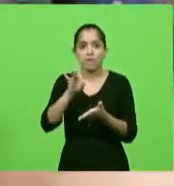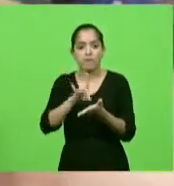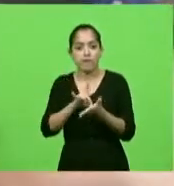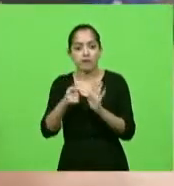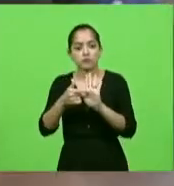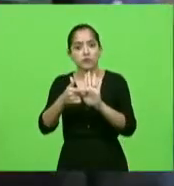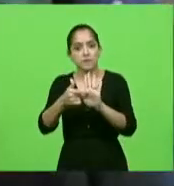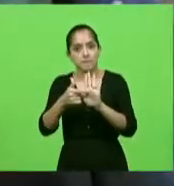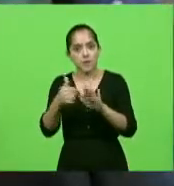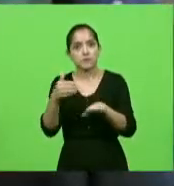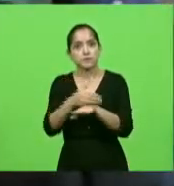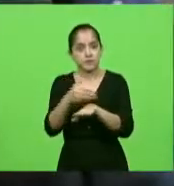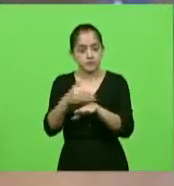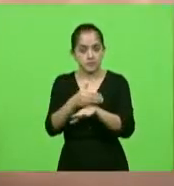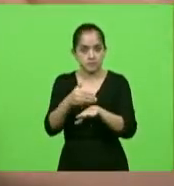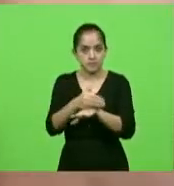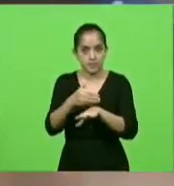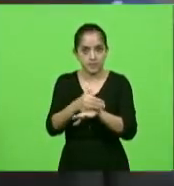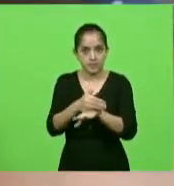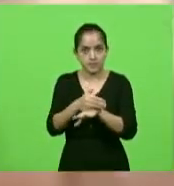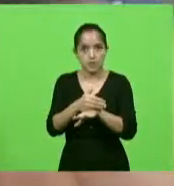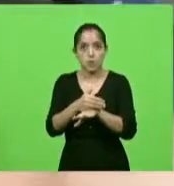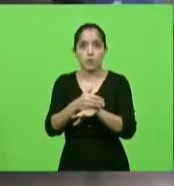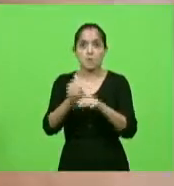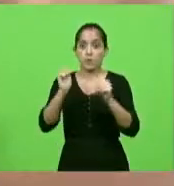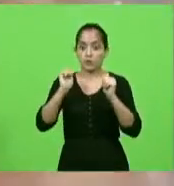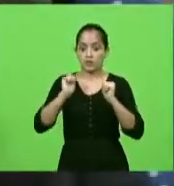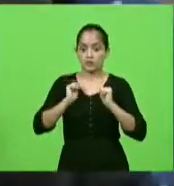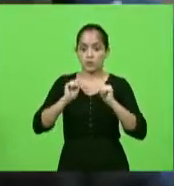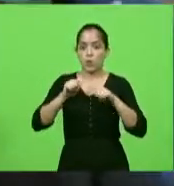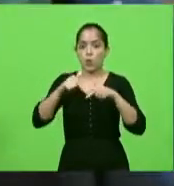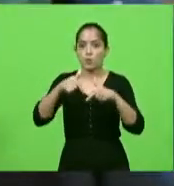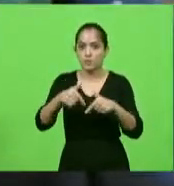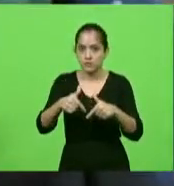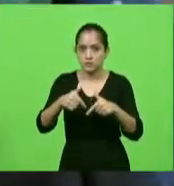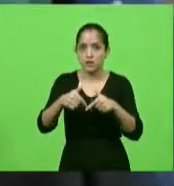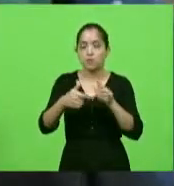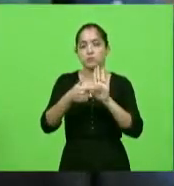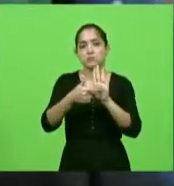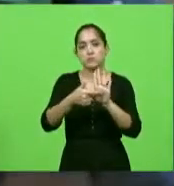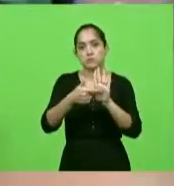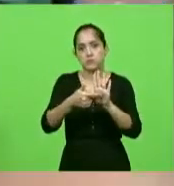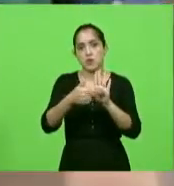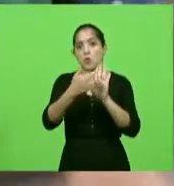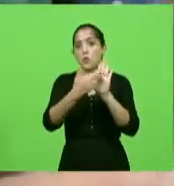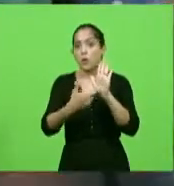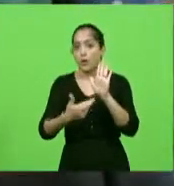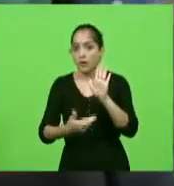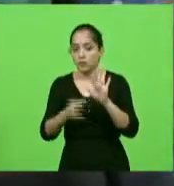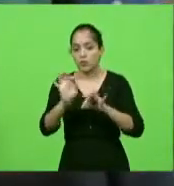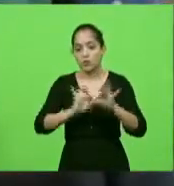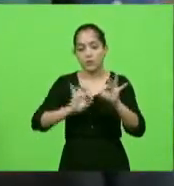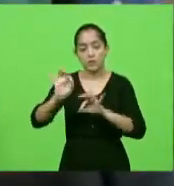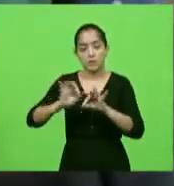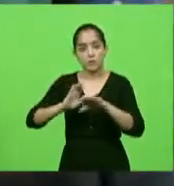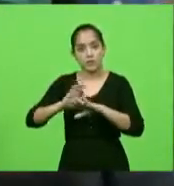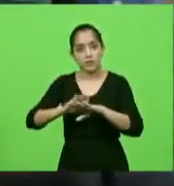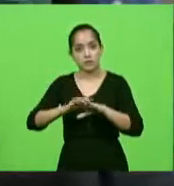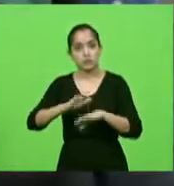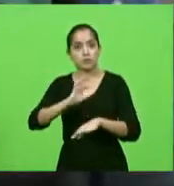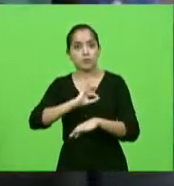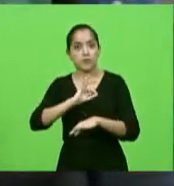que demonstre a sua participação por ação ou omissão no caso aposto. O relatório elaborado pela Polícia